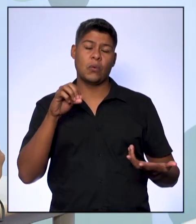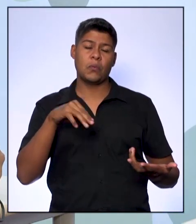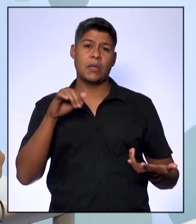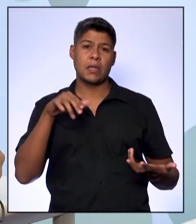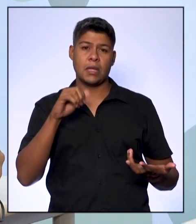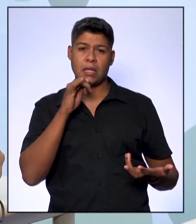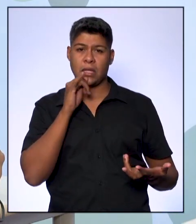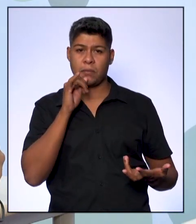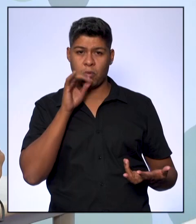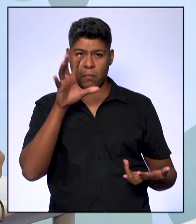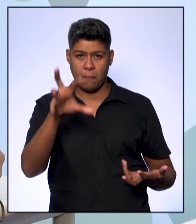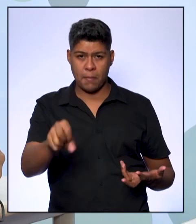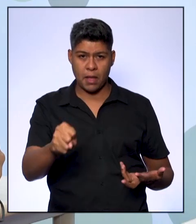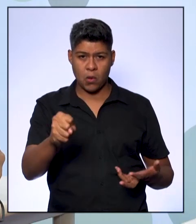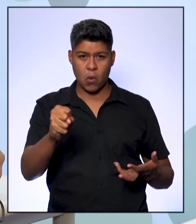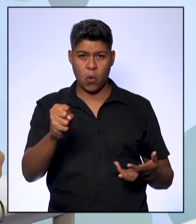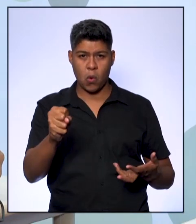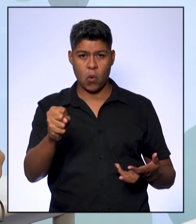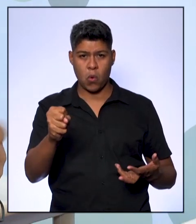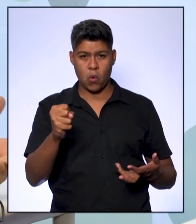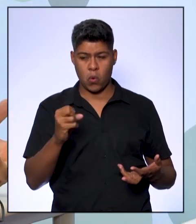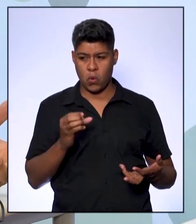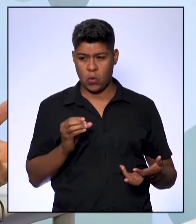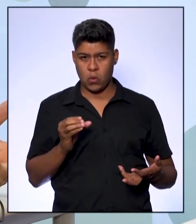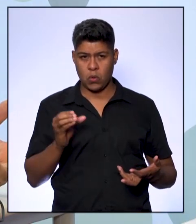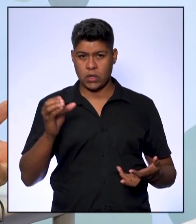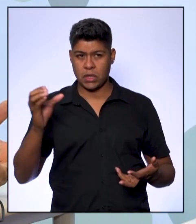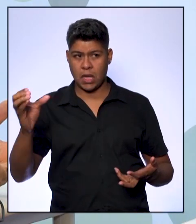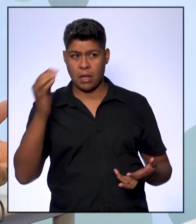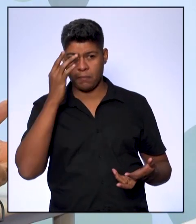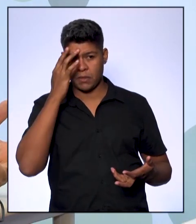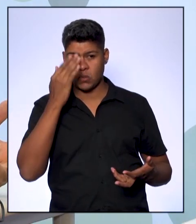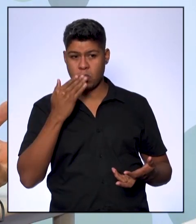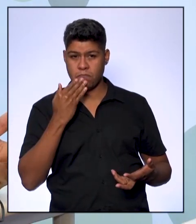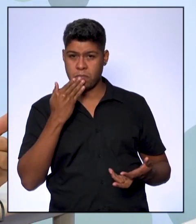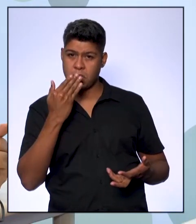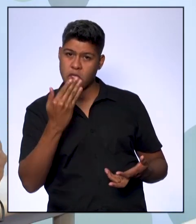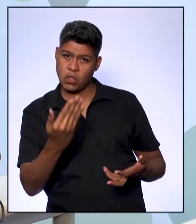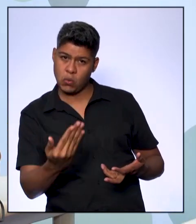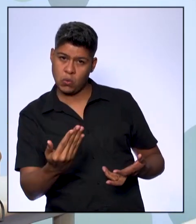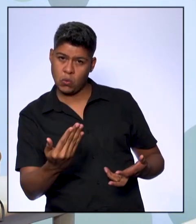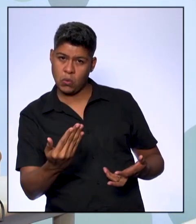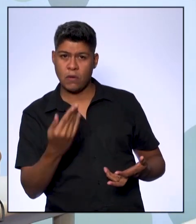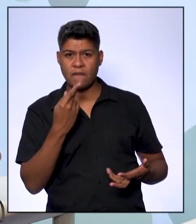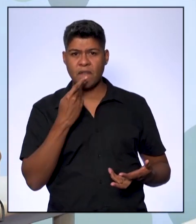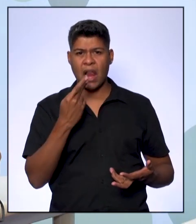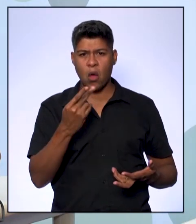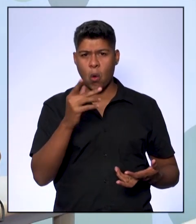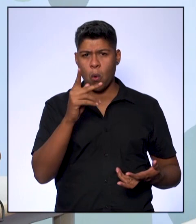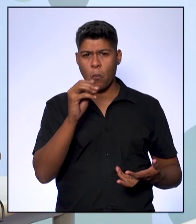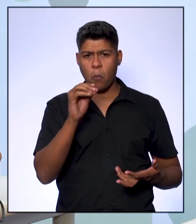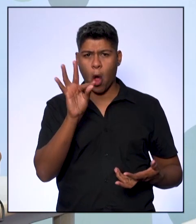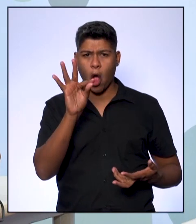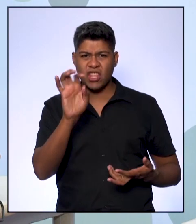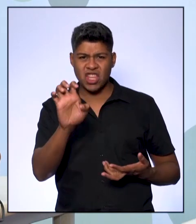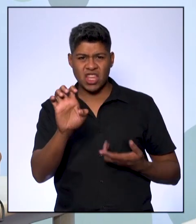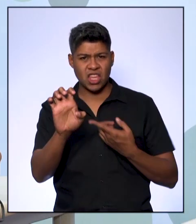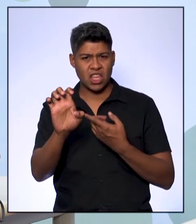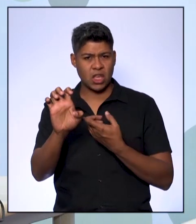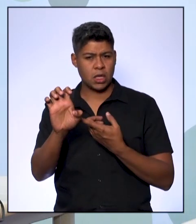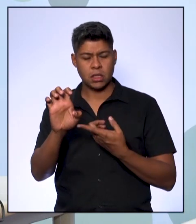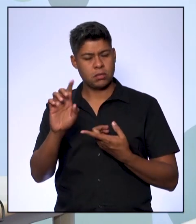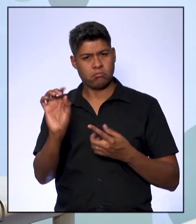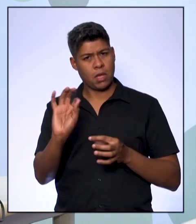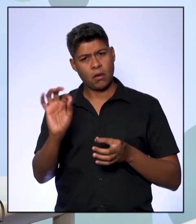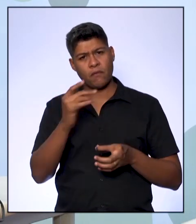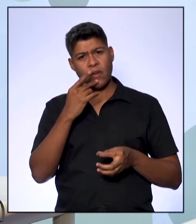pegou o pote da manteiga para dar aos a pessoa que pediu mas você falou pote não você